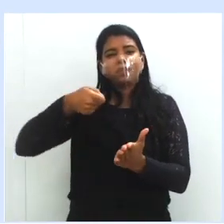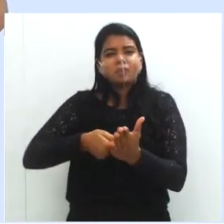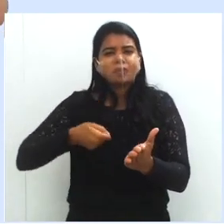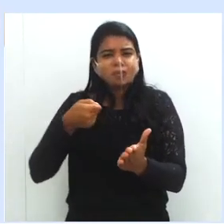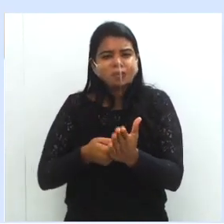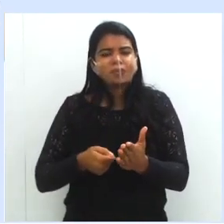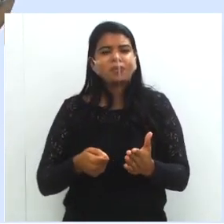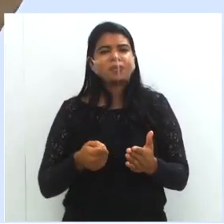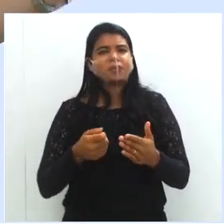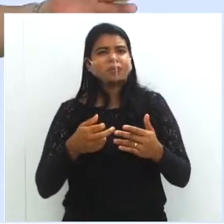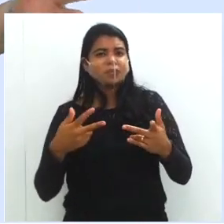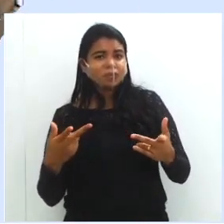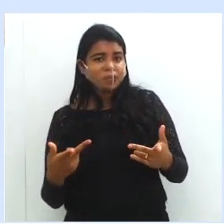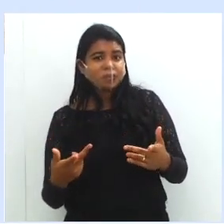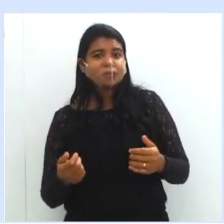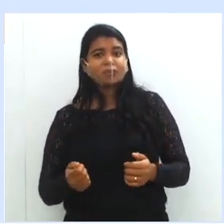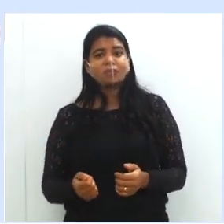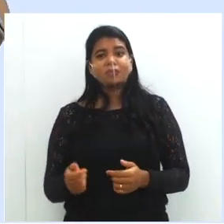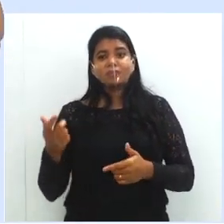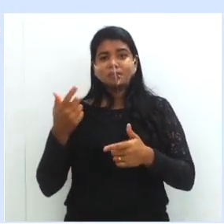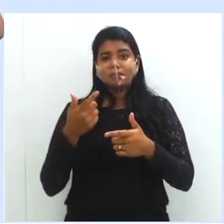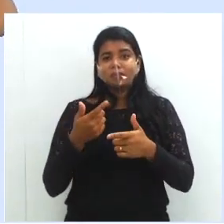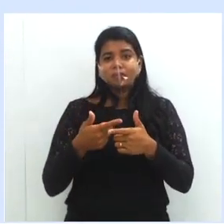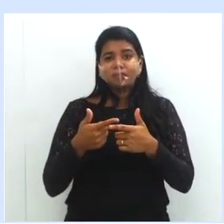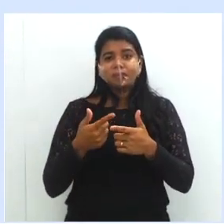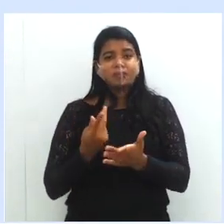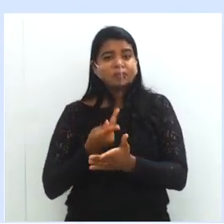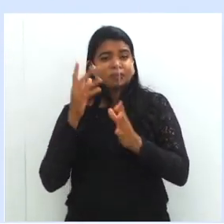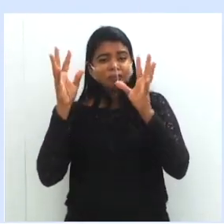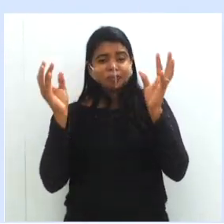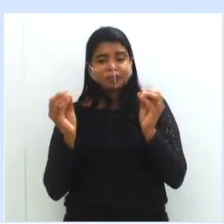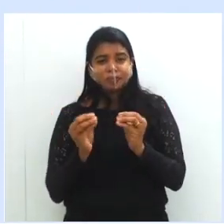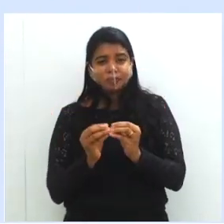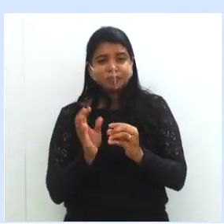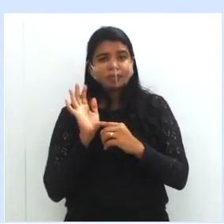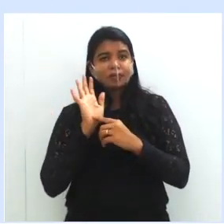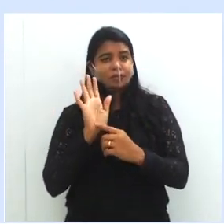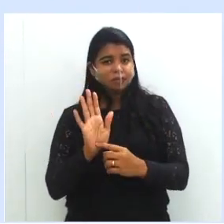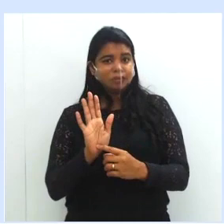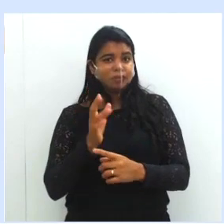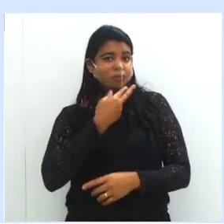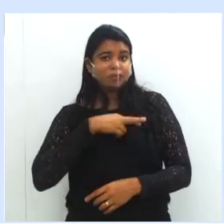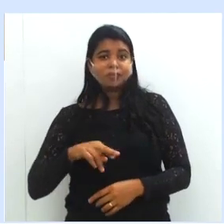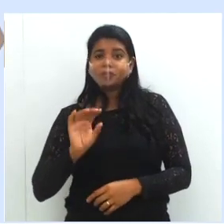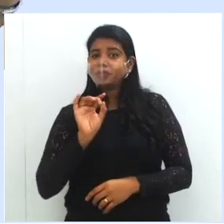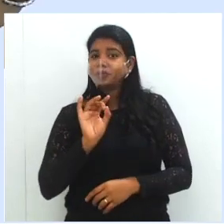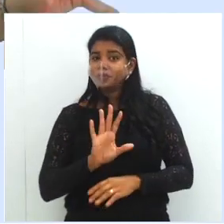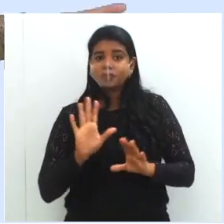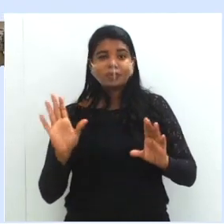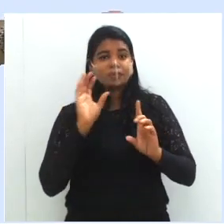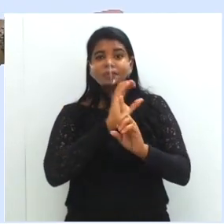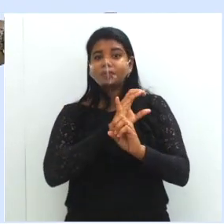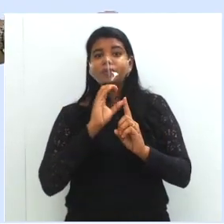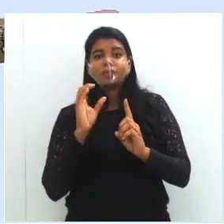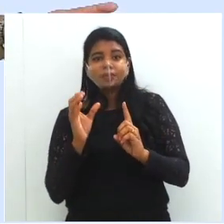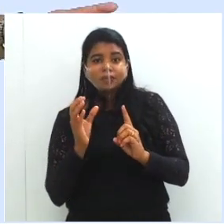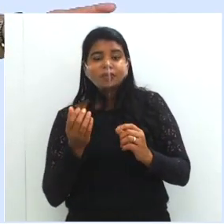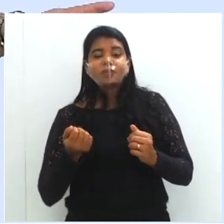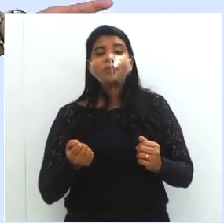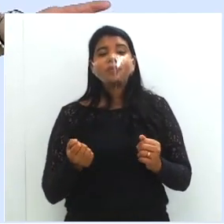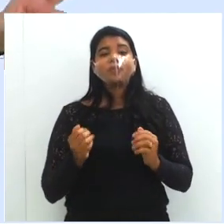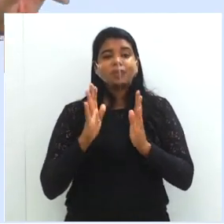luta. Então, esses conflitos, em resumo, eles queriam colocar a religião apenas como o culto